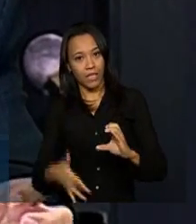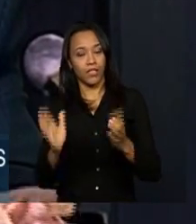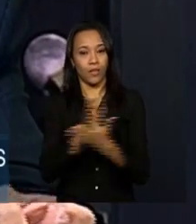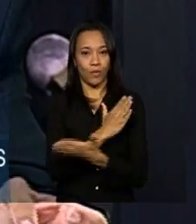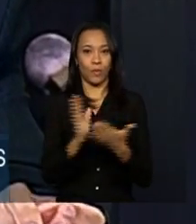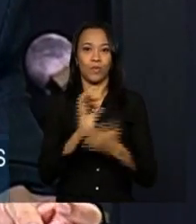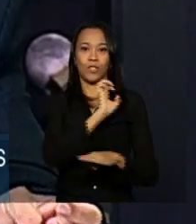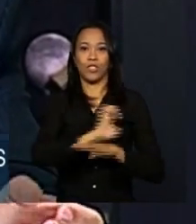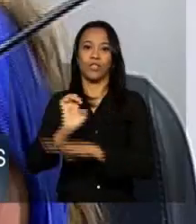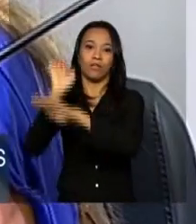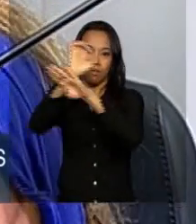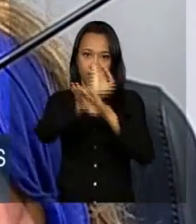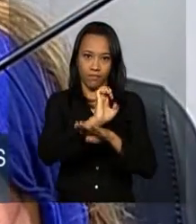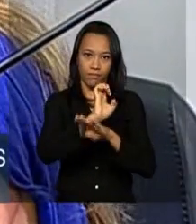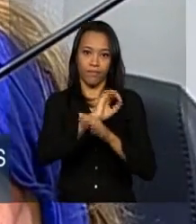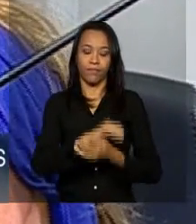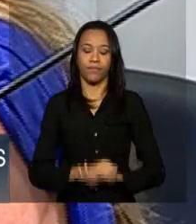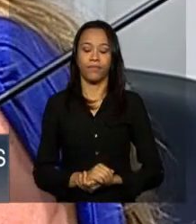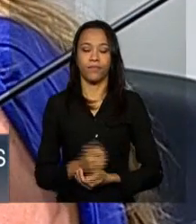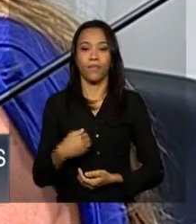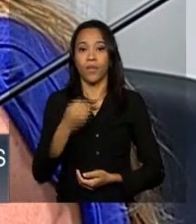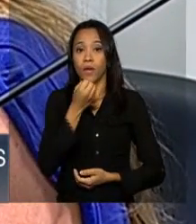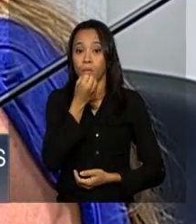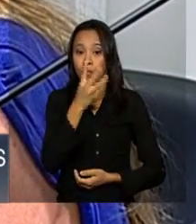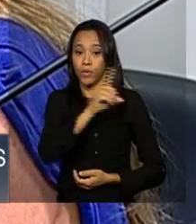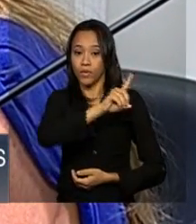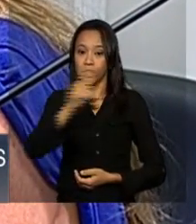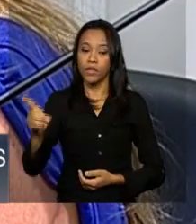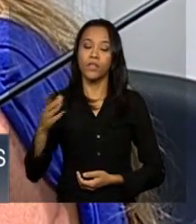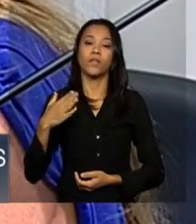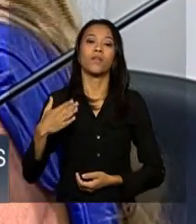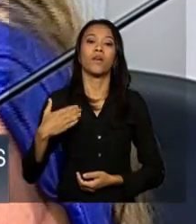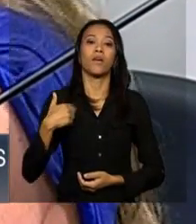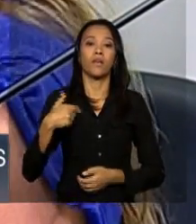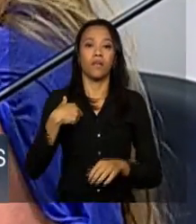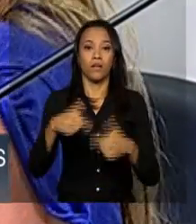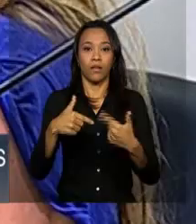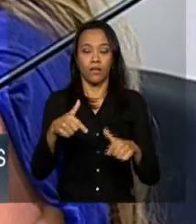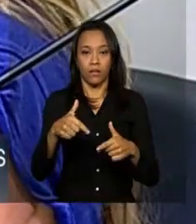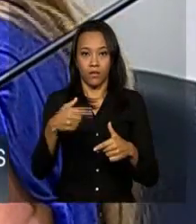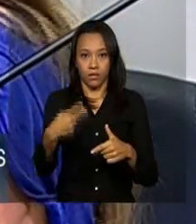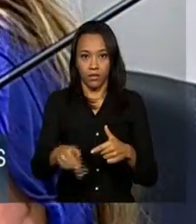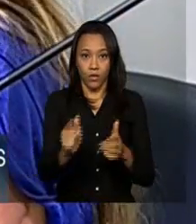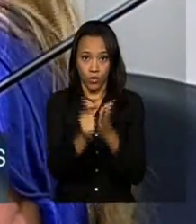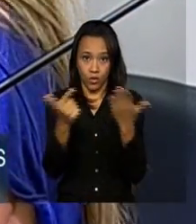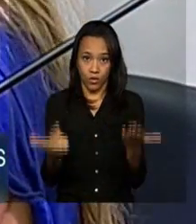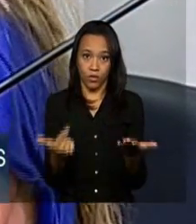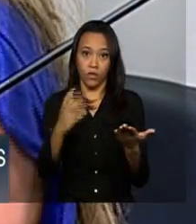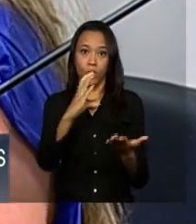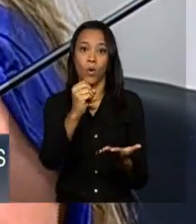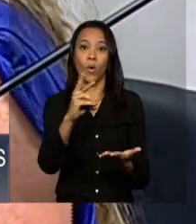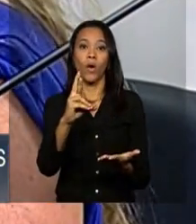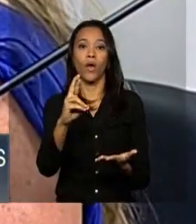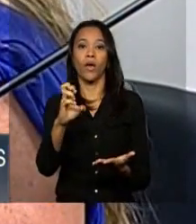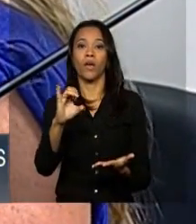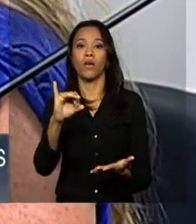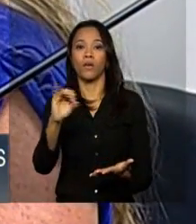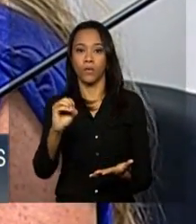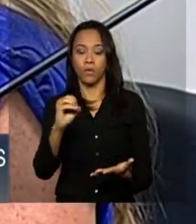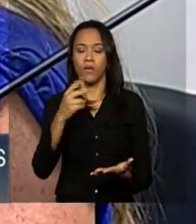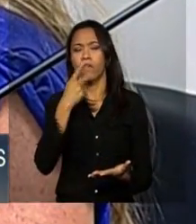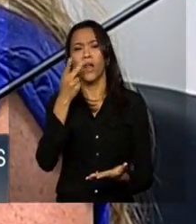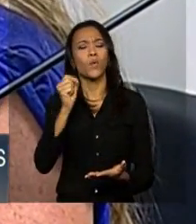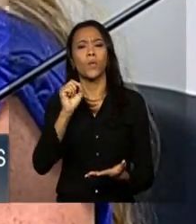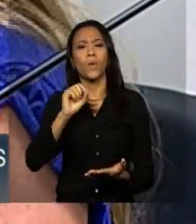tendência Oi bom dia Ministro é Célia do Correio Brasiliense eu vi aqui no release que tá o juros a taxa